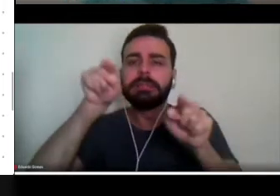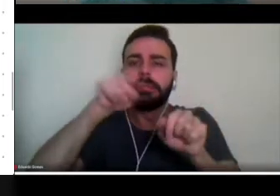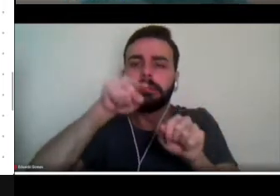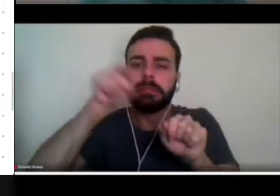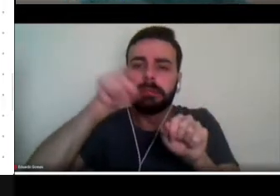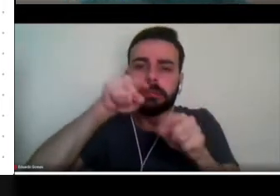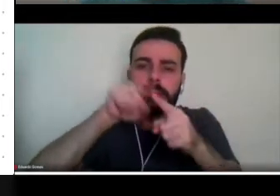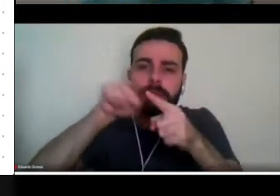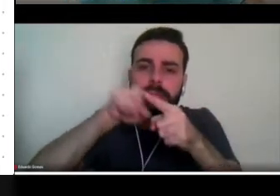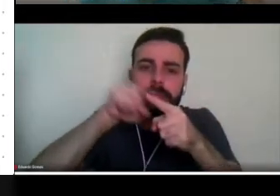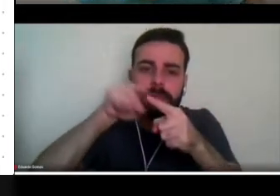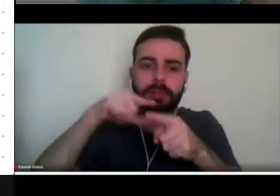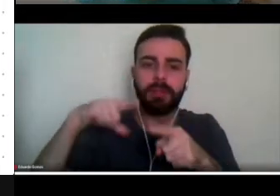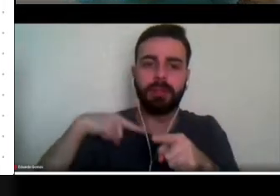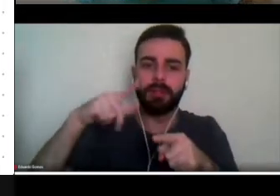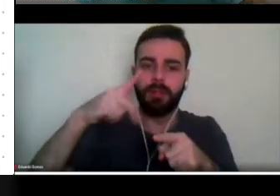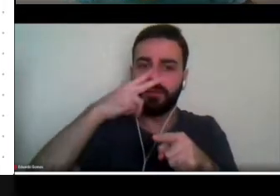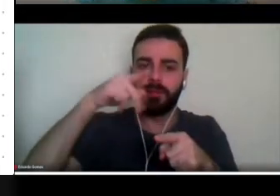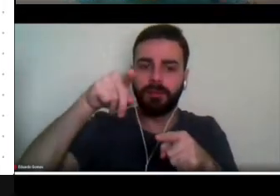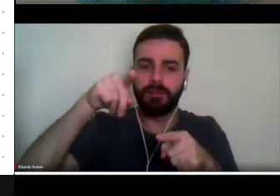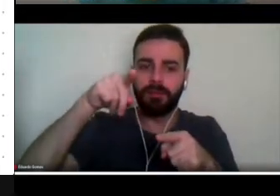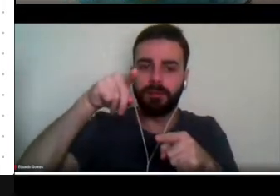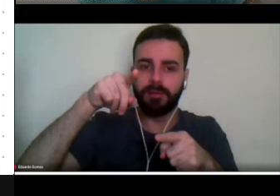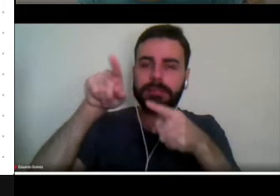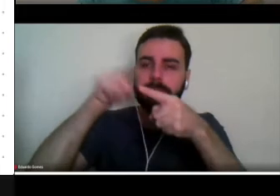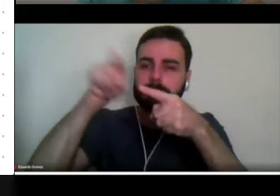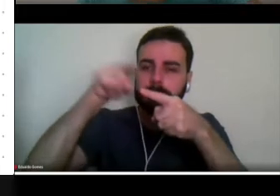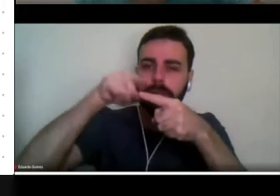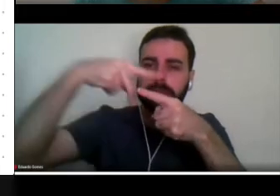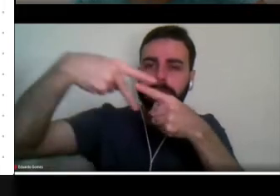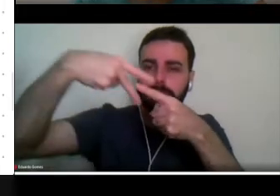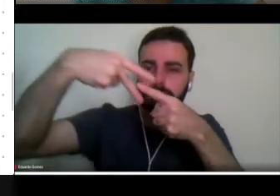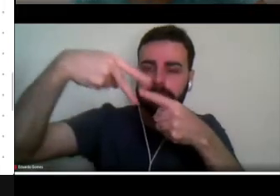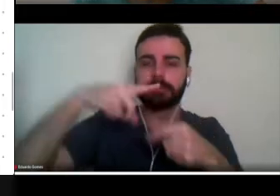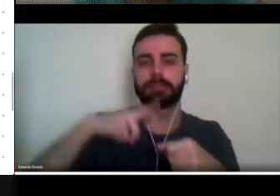claro, pessoal? Ficou embolado, mas deu, né?